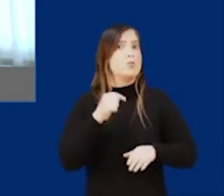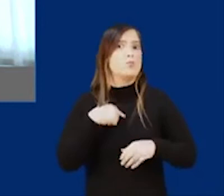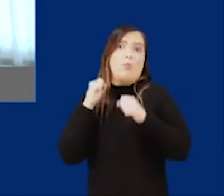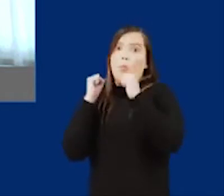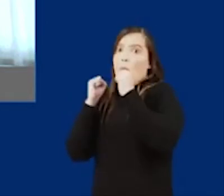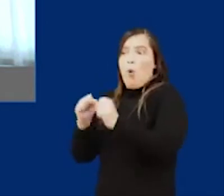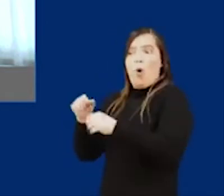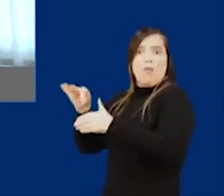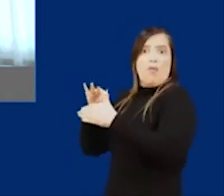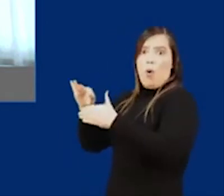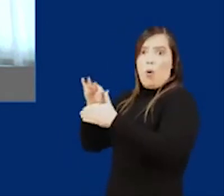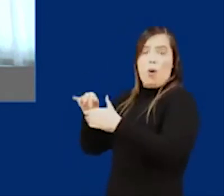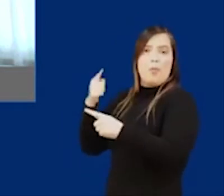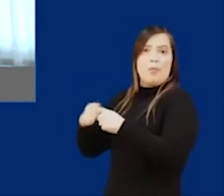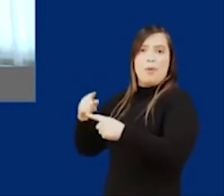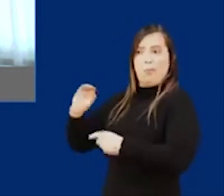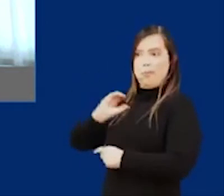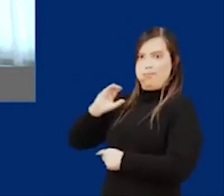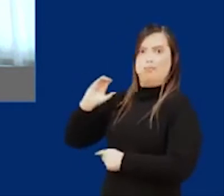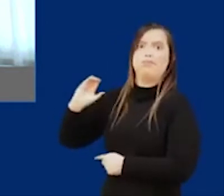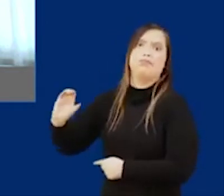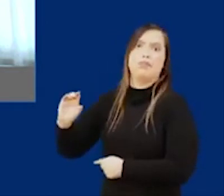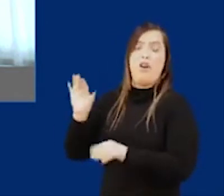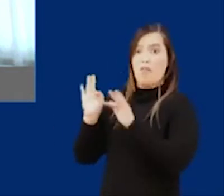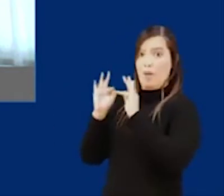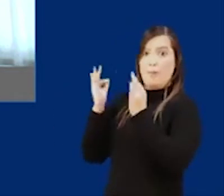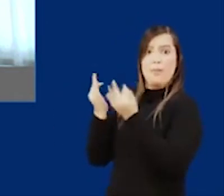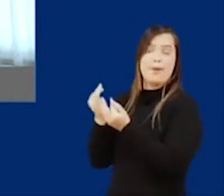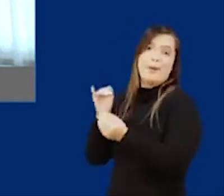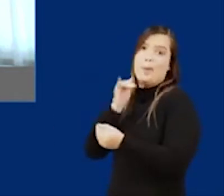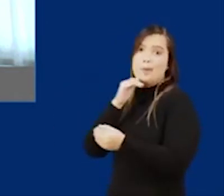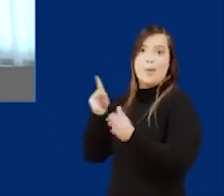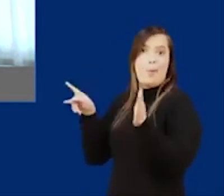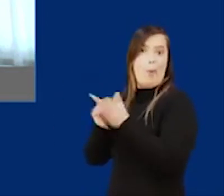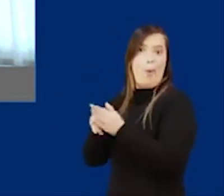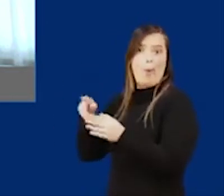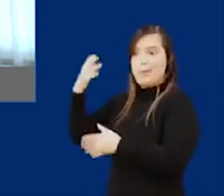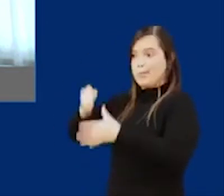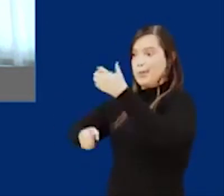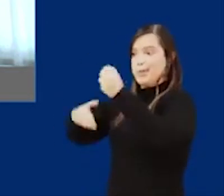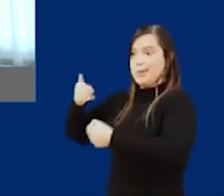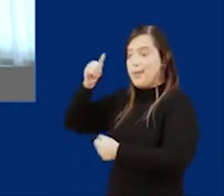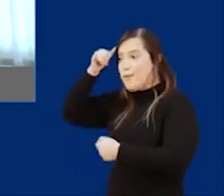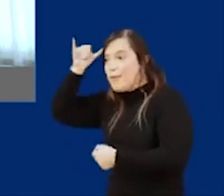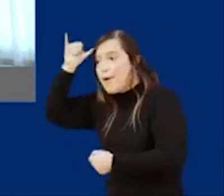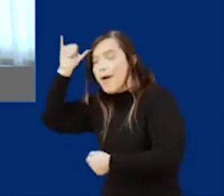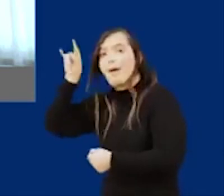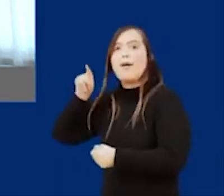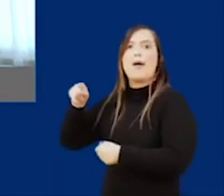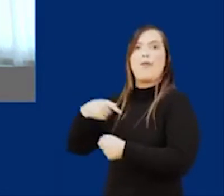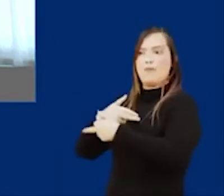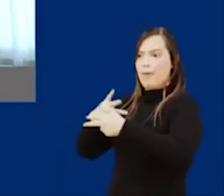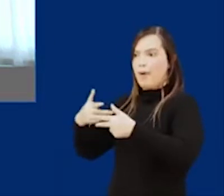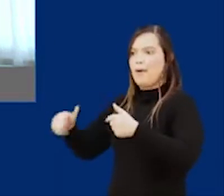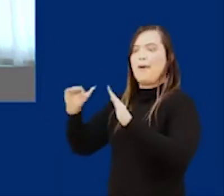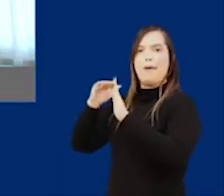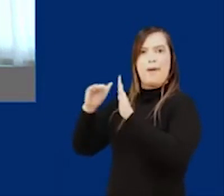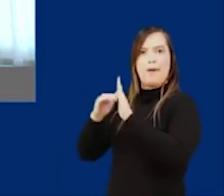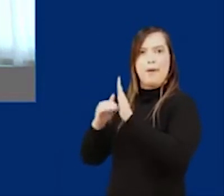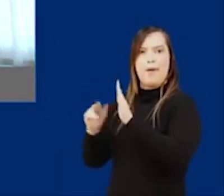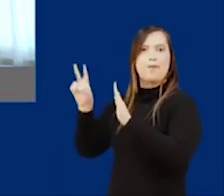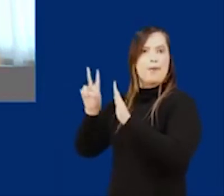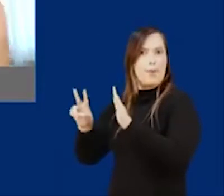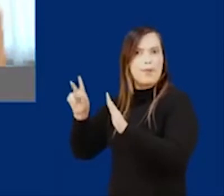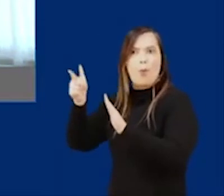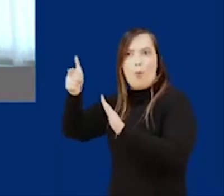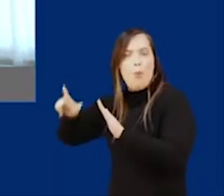fórmula, porque ela é muito cara e a família vai usar um leite de vaca modificado, que tem mais limitações nutricionais do que uma fórmula.